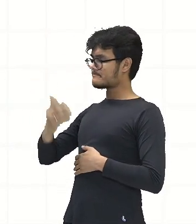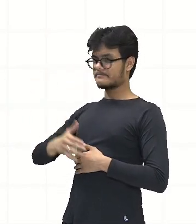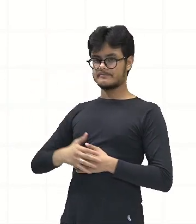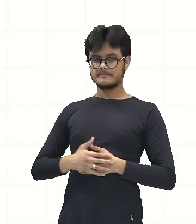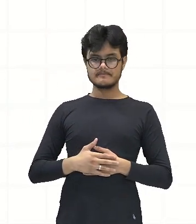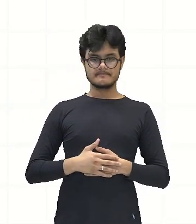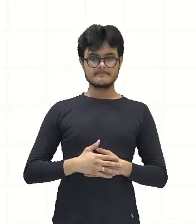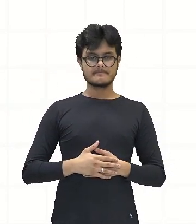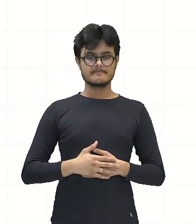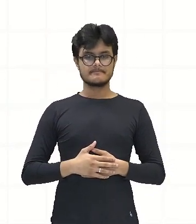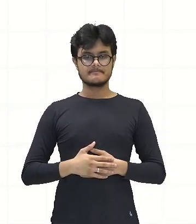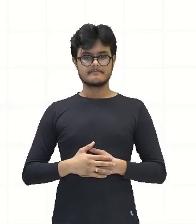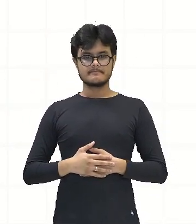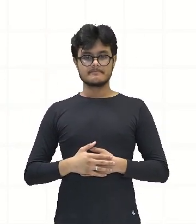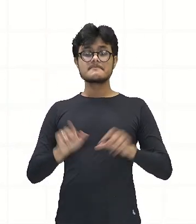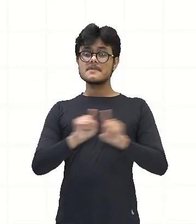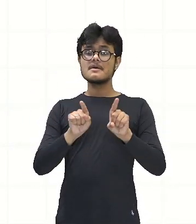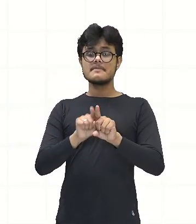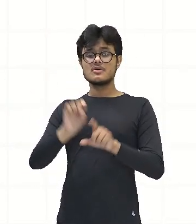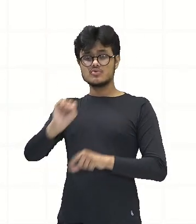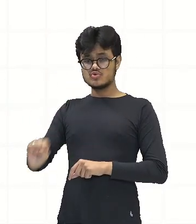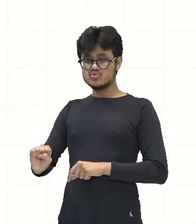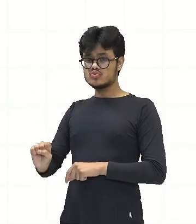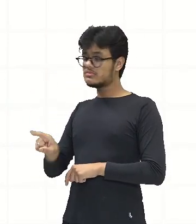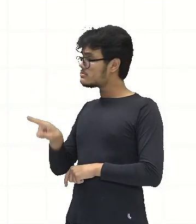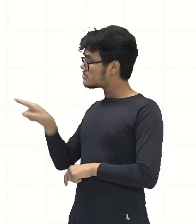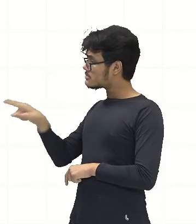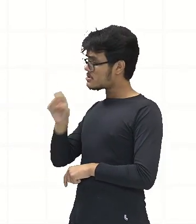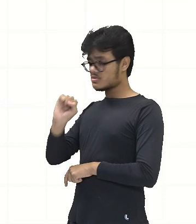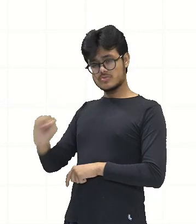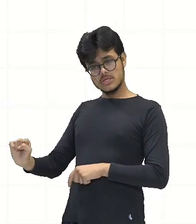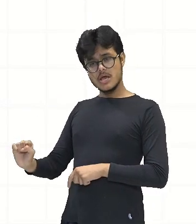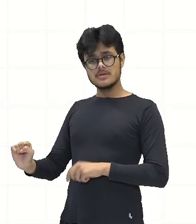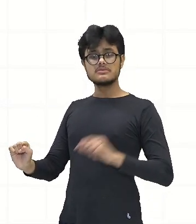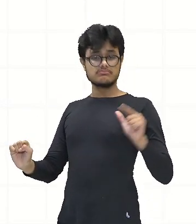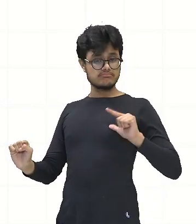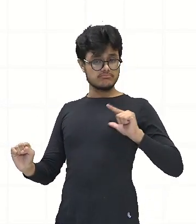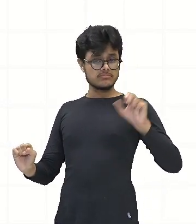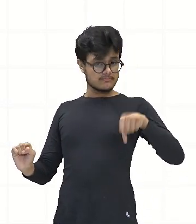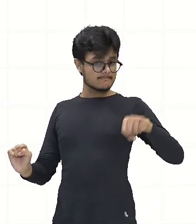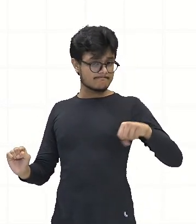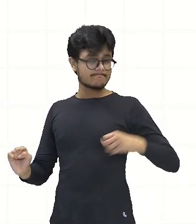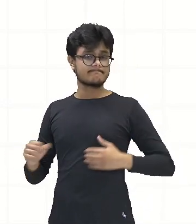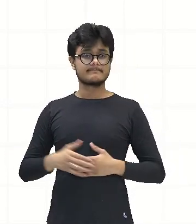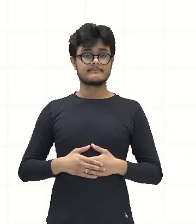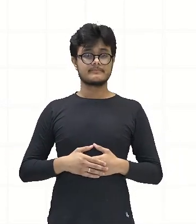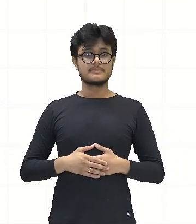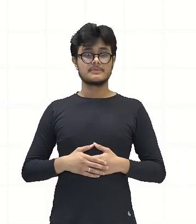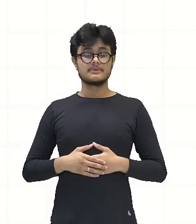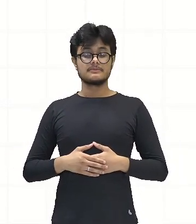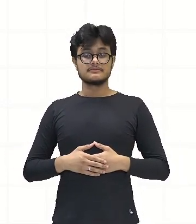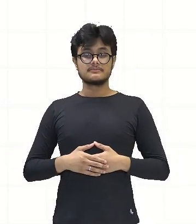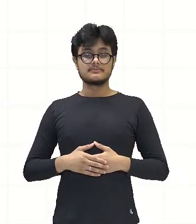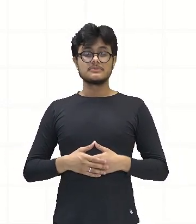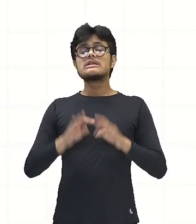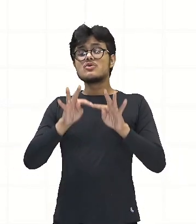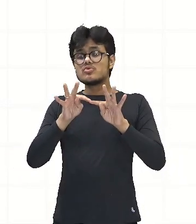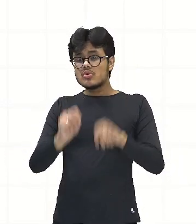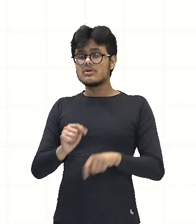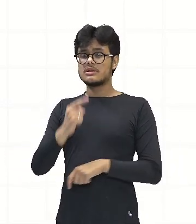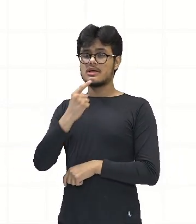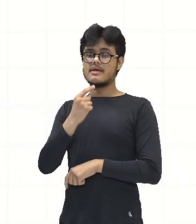mas aqui na região correspondente ao sul, sudeste, aqui também na região de São Luís. Então, toda essa área em